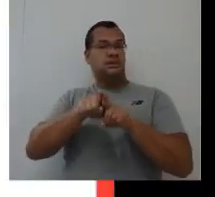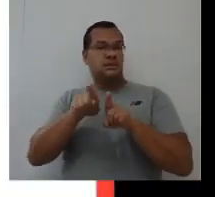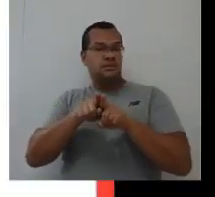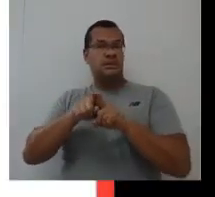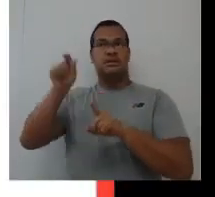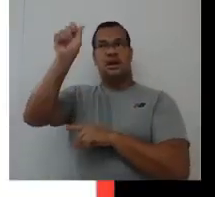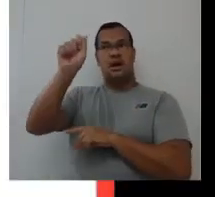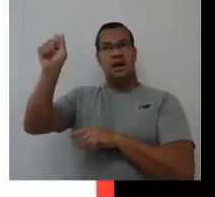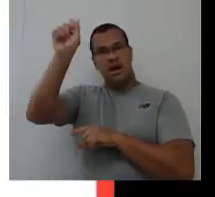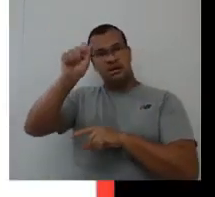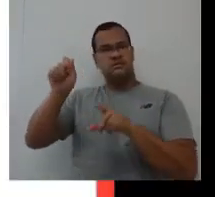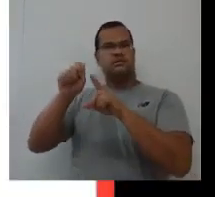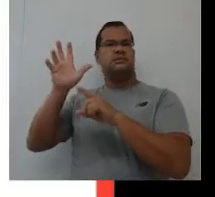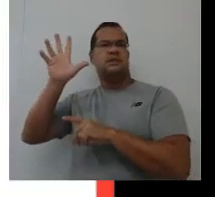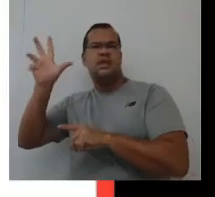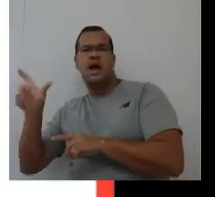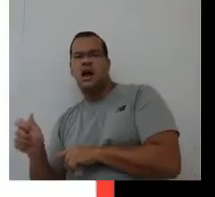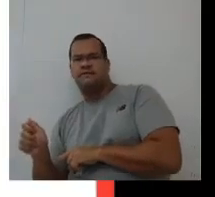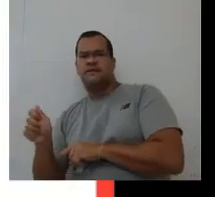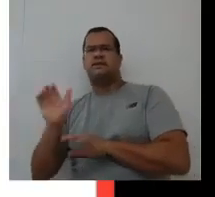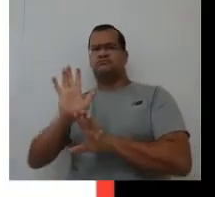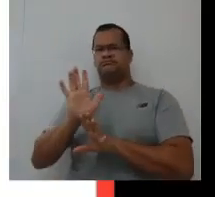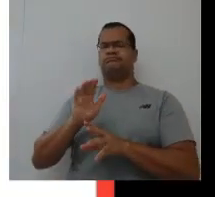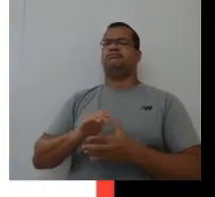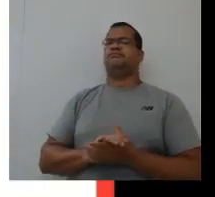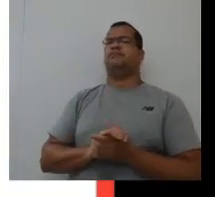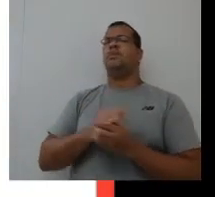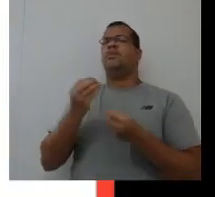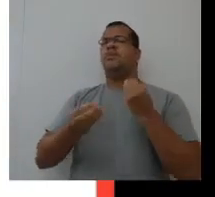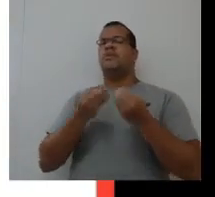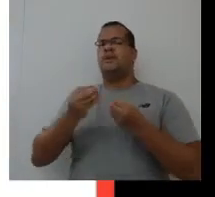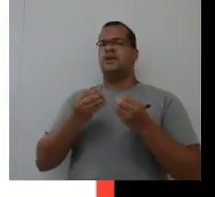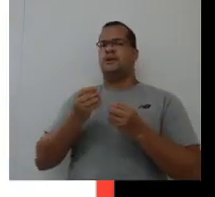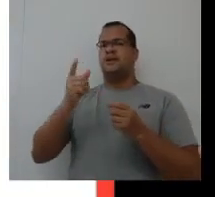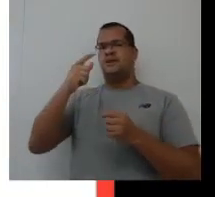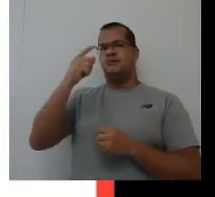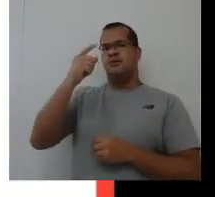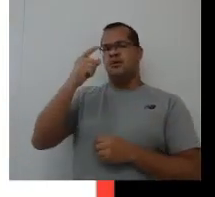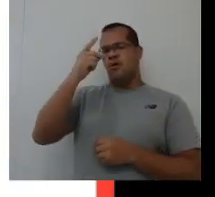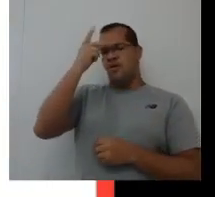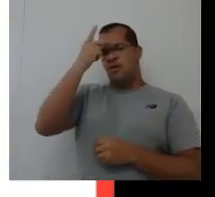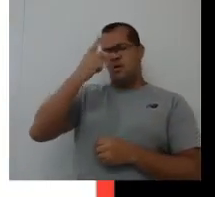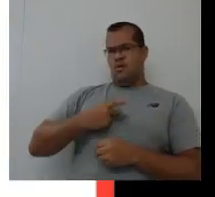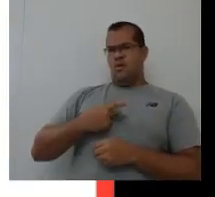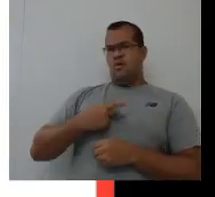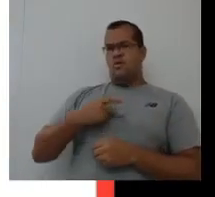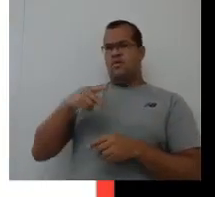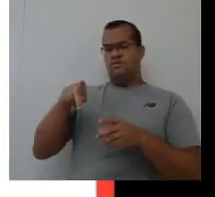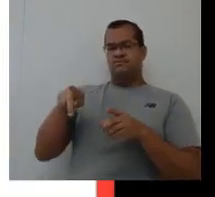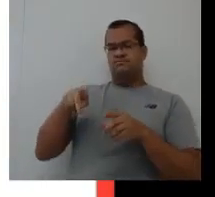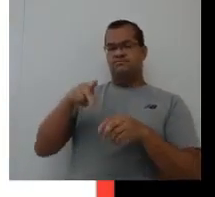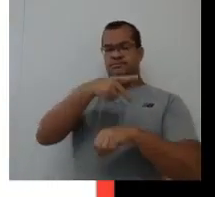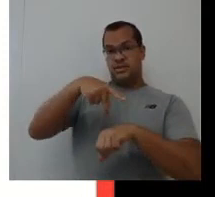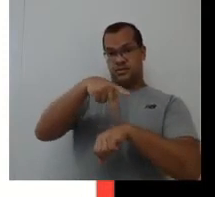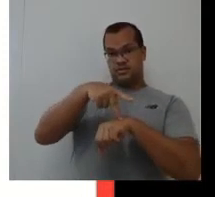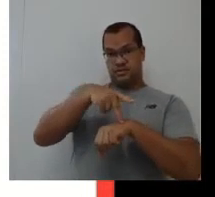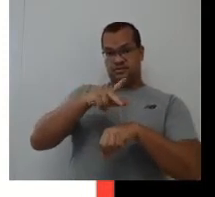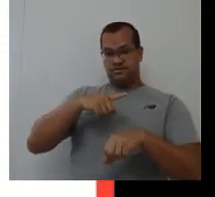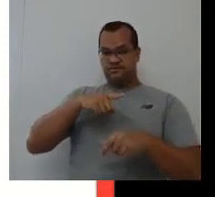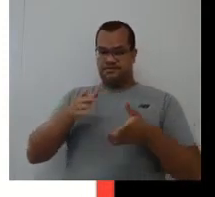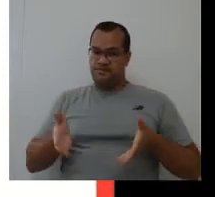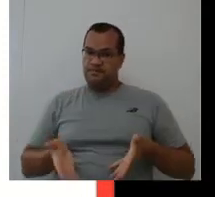e da África que entra também nesse processo. E o nacionalismo? Não. O orgulho patriótico foi